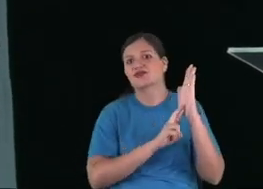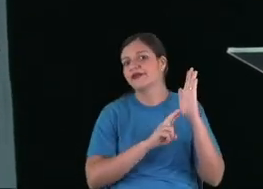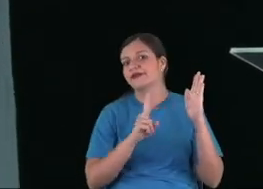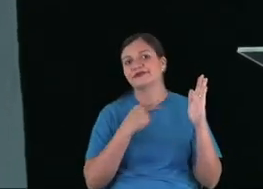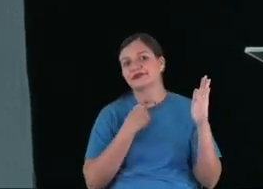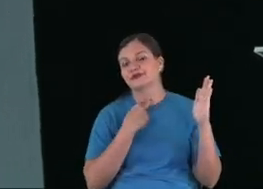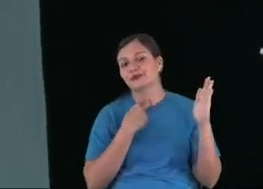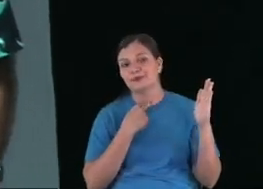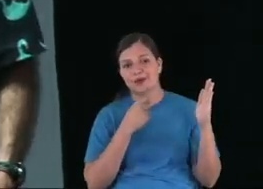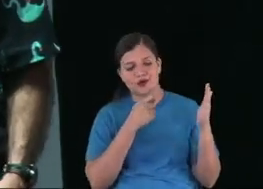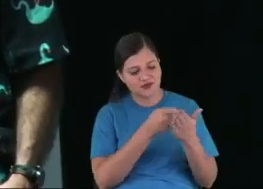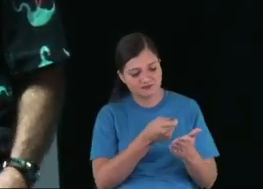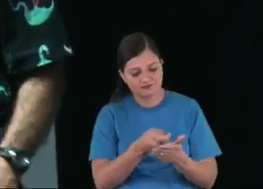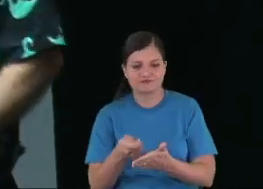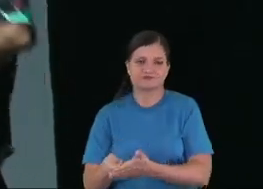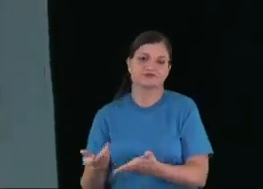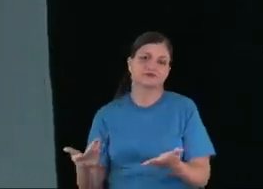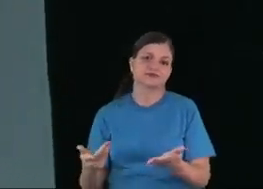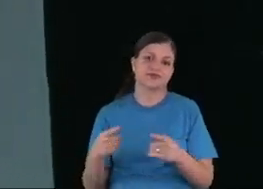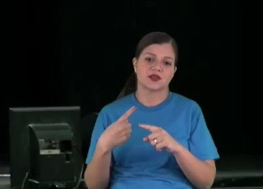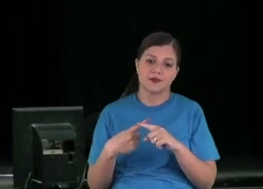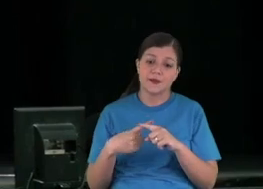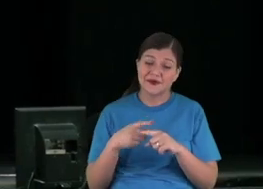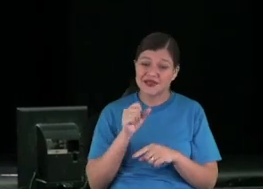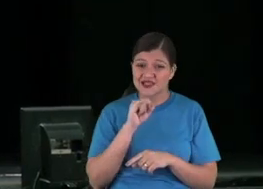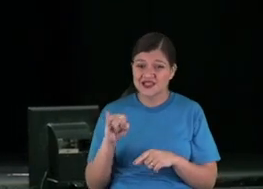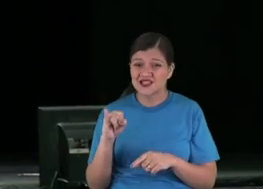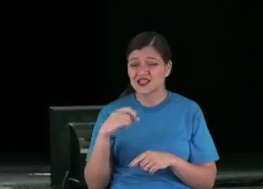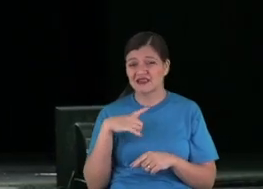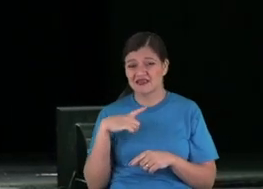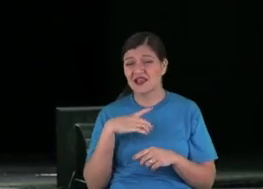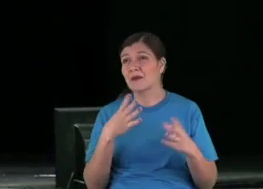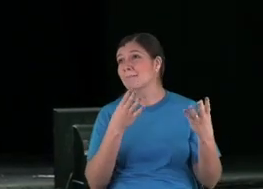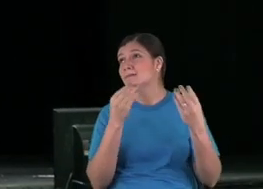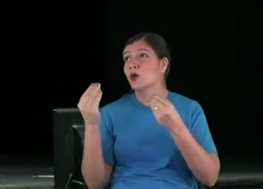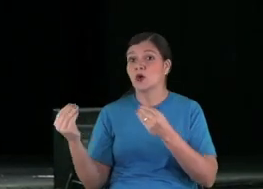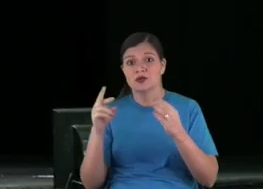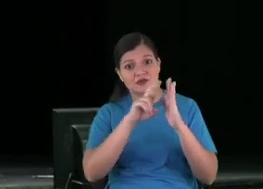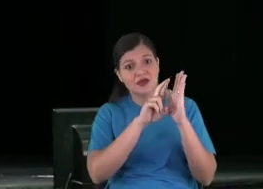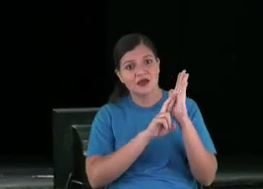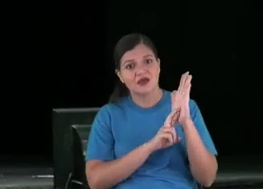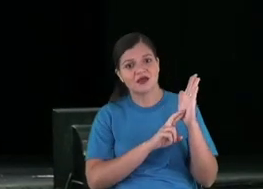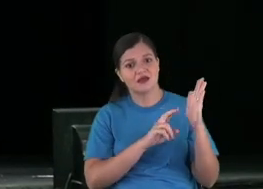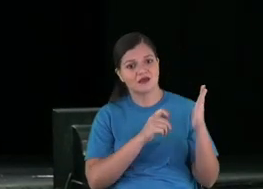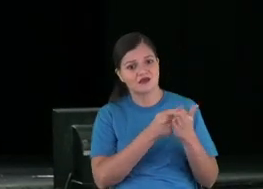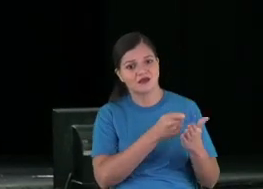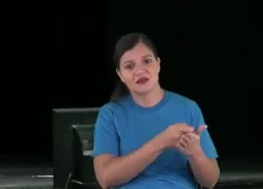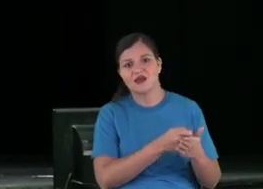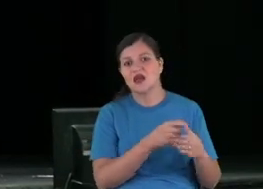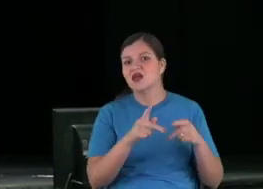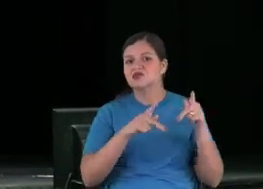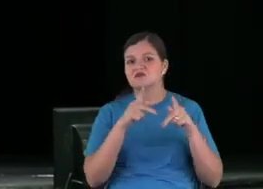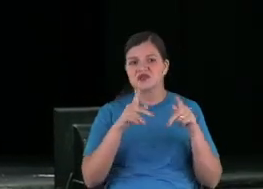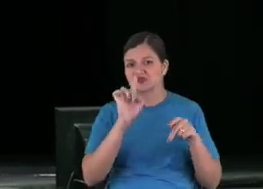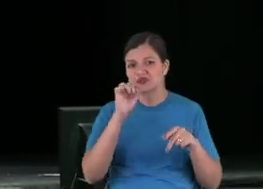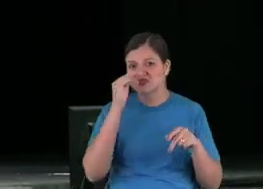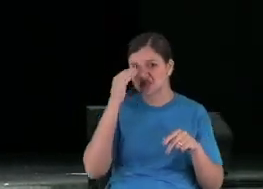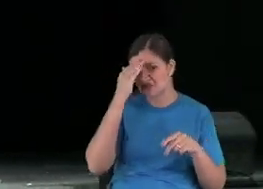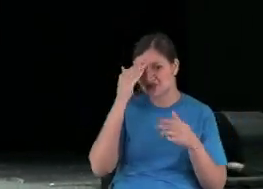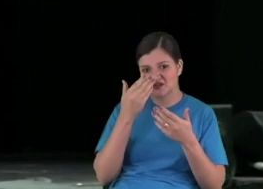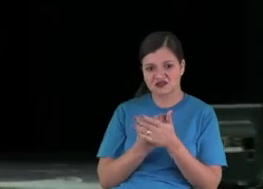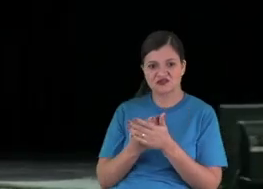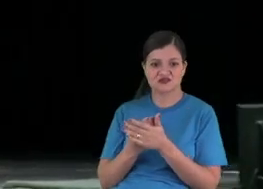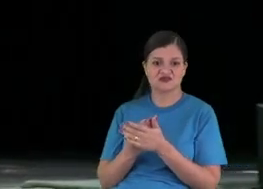cobrar. Porque quando tem um monte de regras que você não pode cobrar, ninguém te leva a sério, como não estão